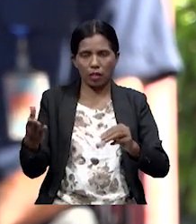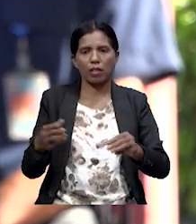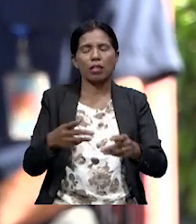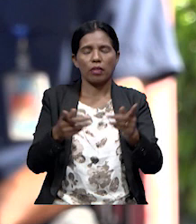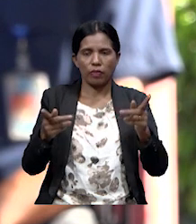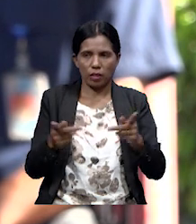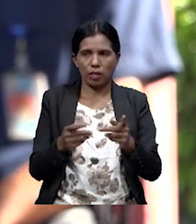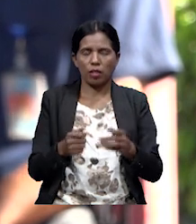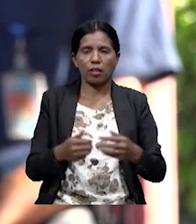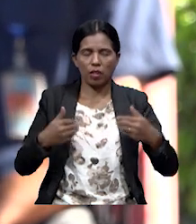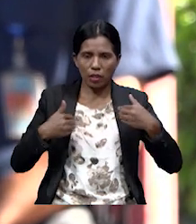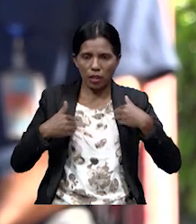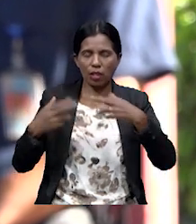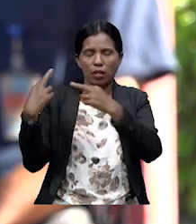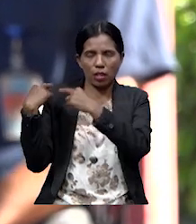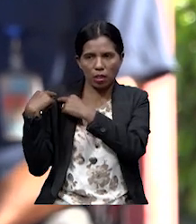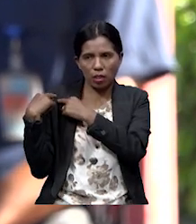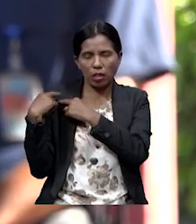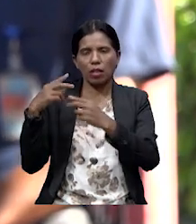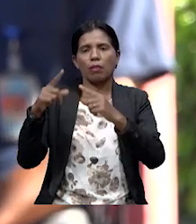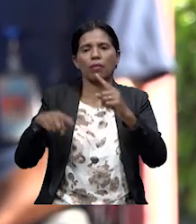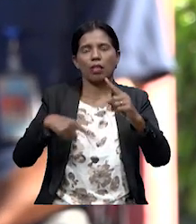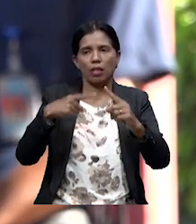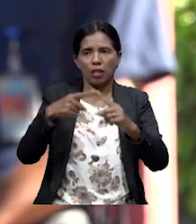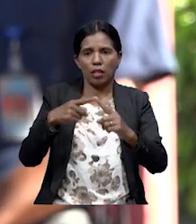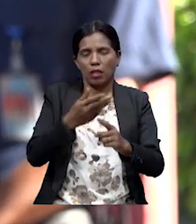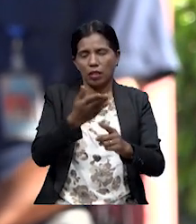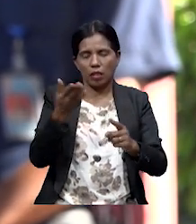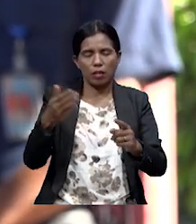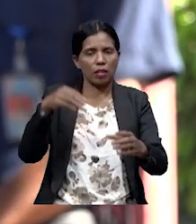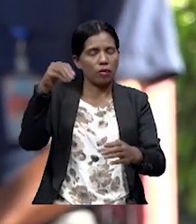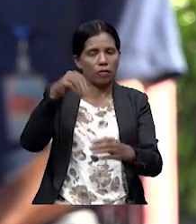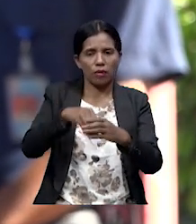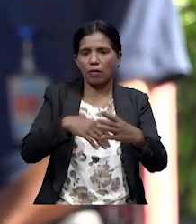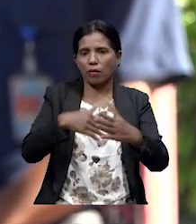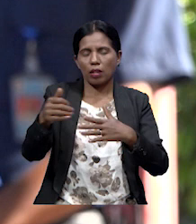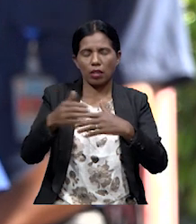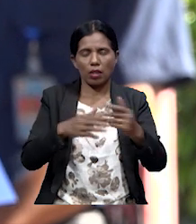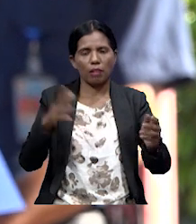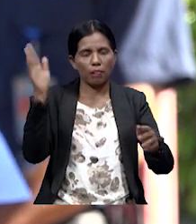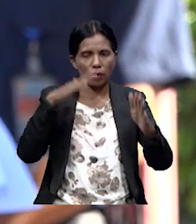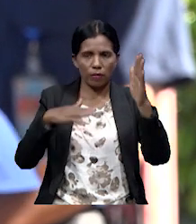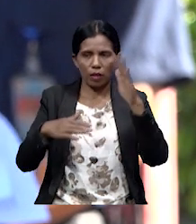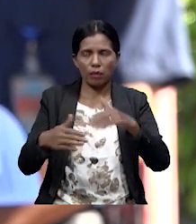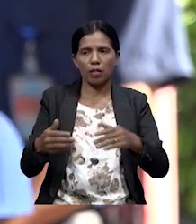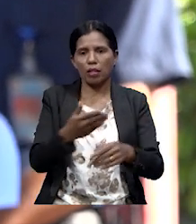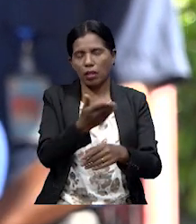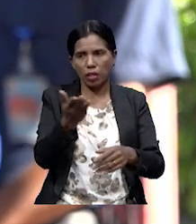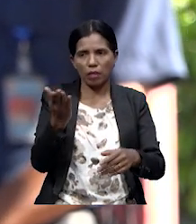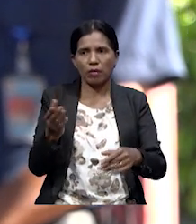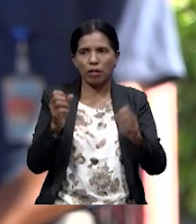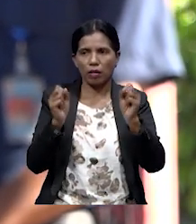Tau responsabilidade ba gira involve ya koloker akus rumah. Otomatikamente ita bawa sira